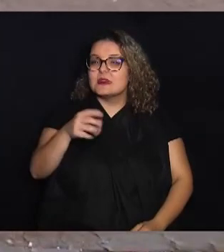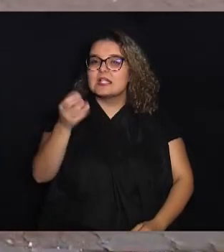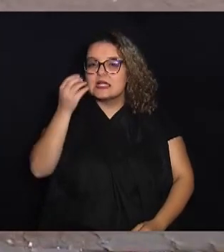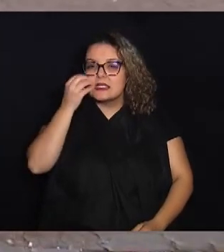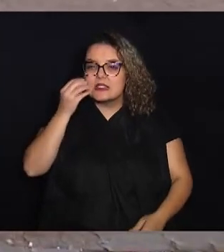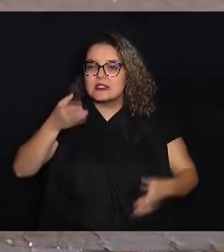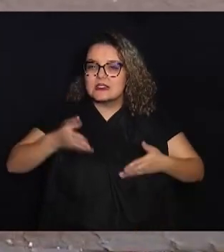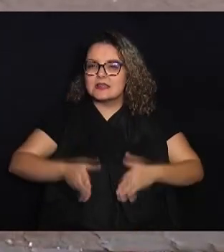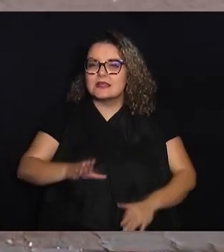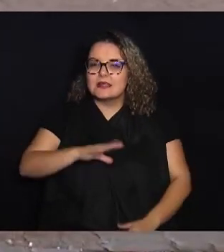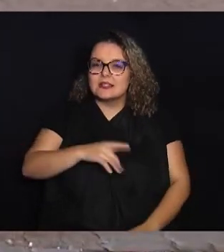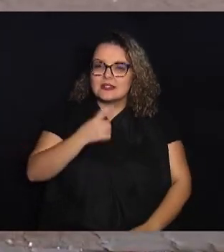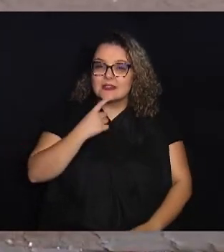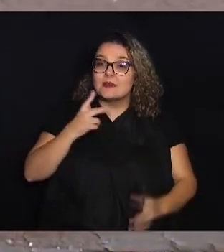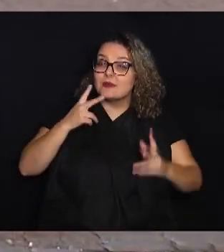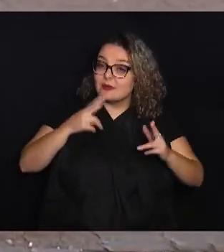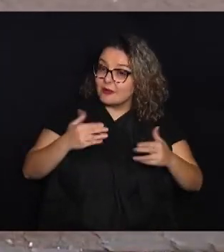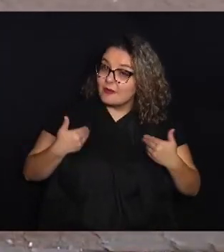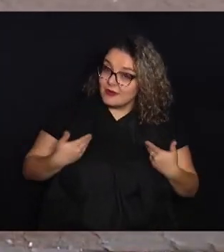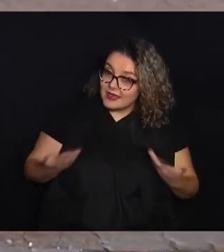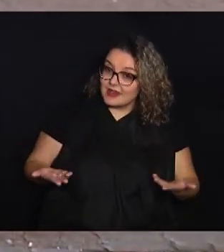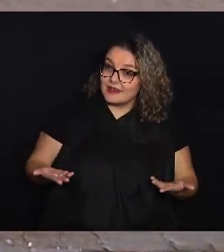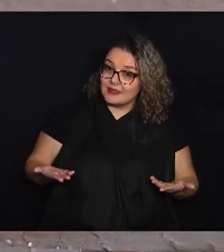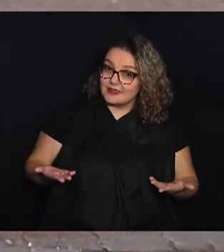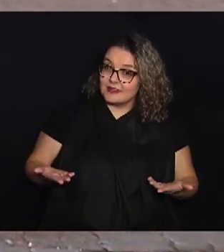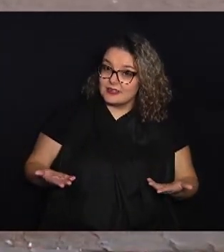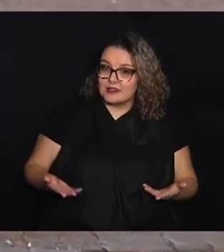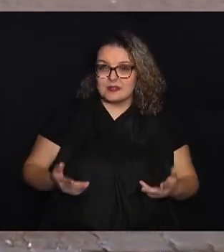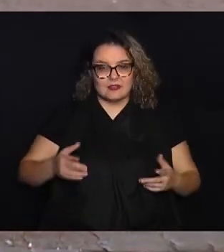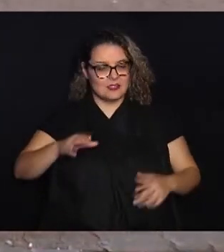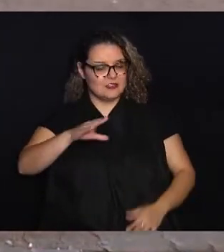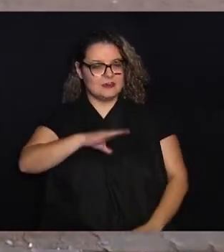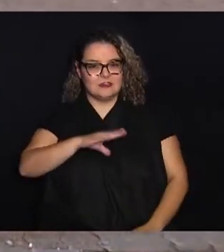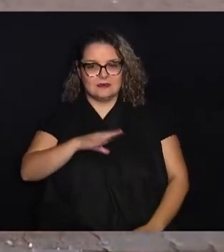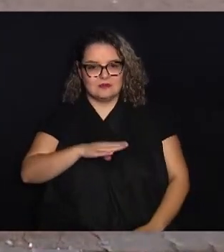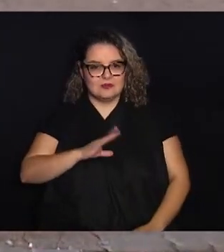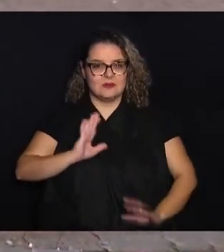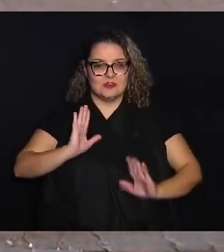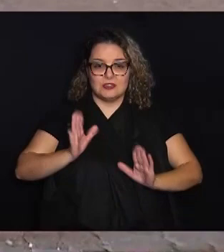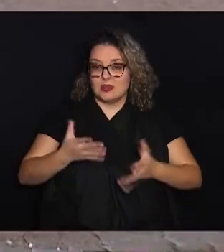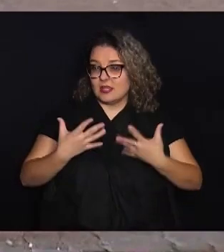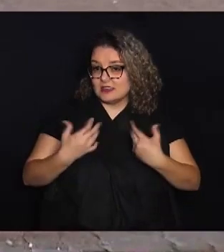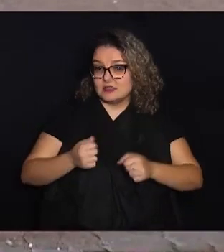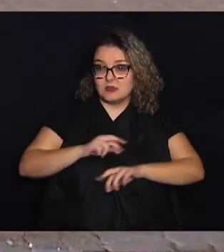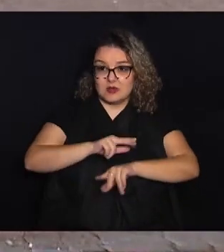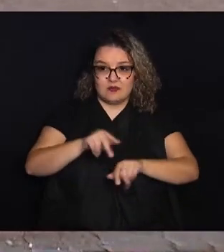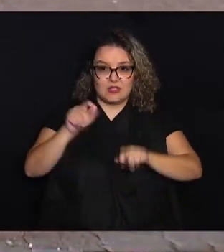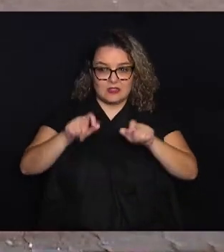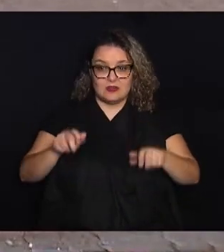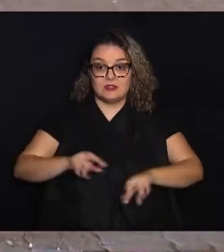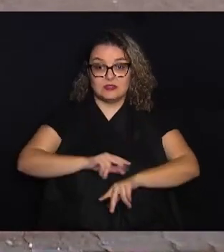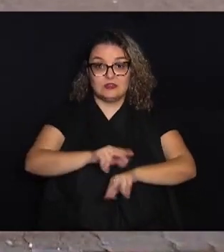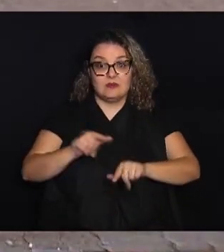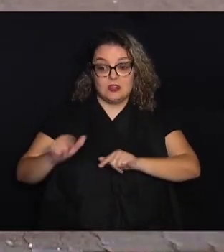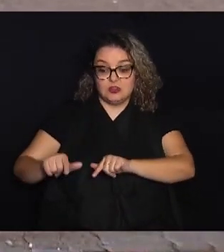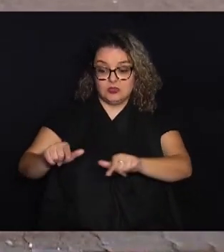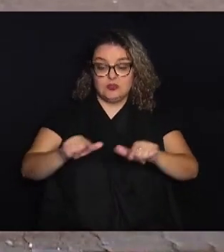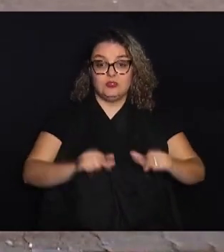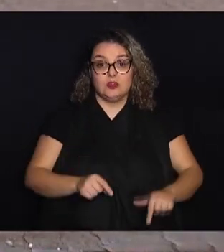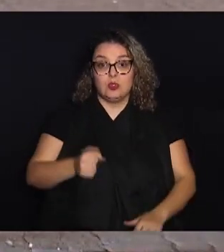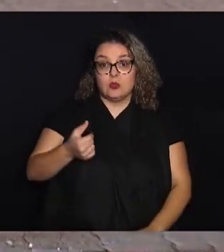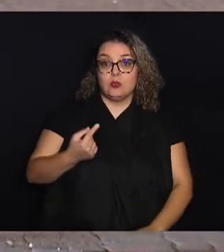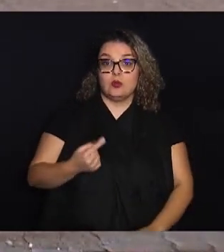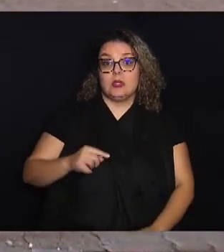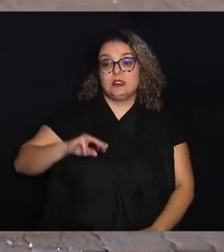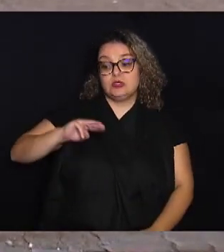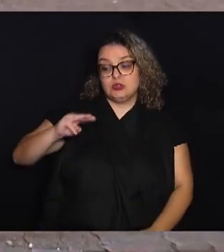campineiro da Gema, assim como eu, né? E a cidade que hoje já recebe tantas pessoas de muitos lugares, né? Com quase